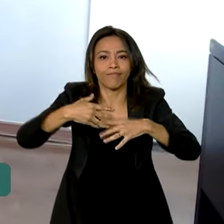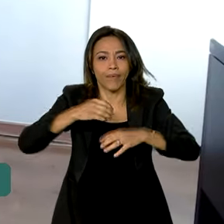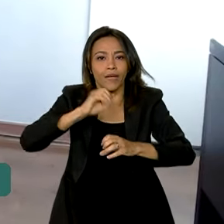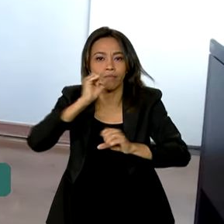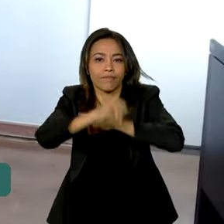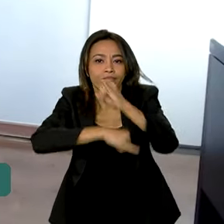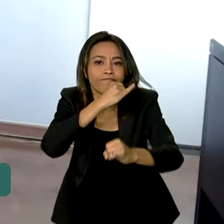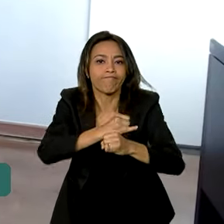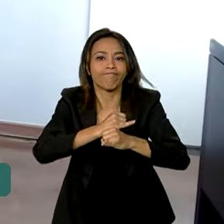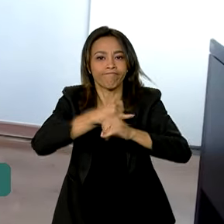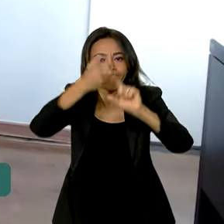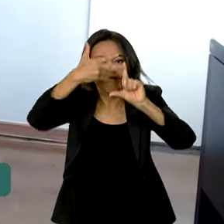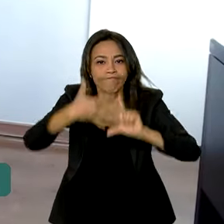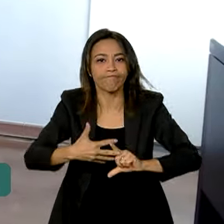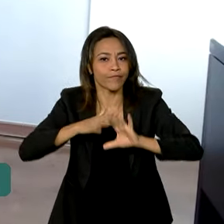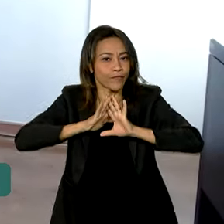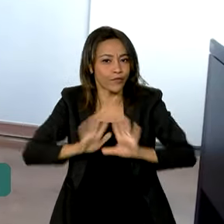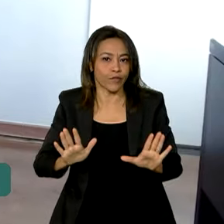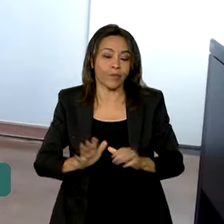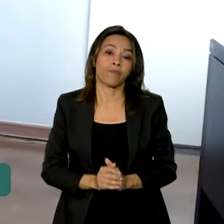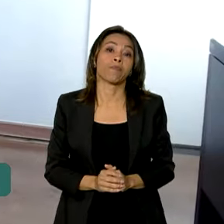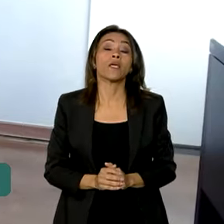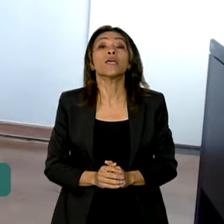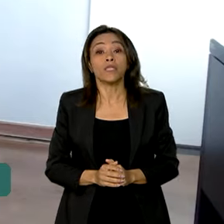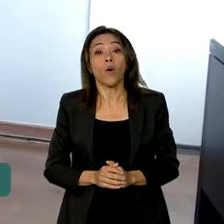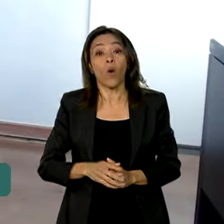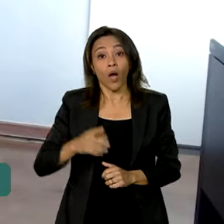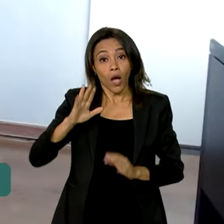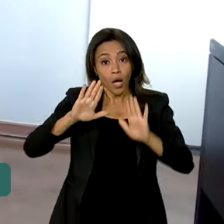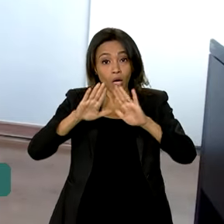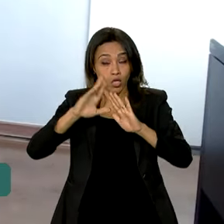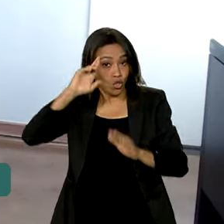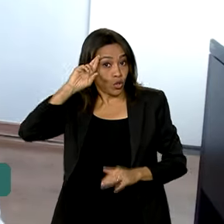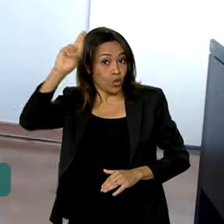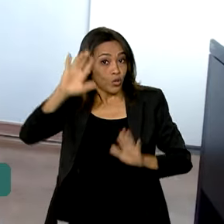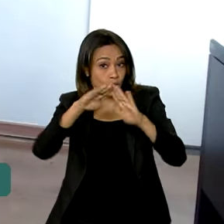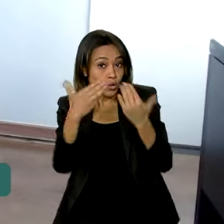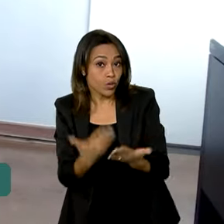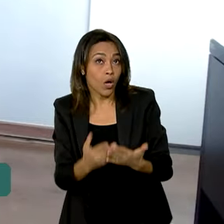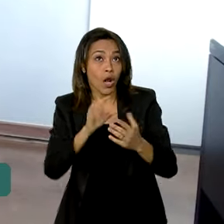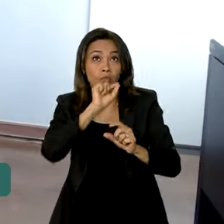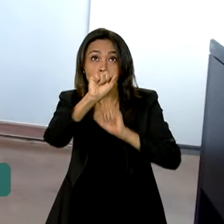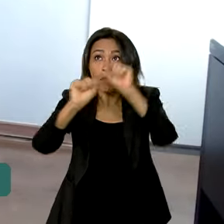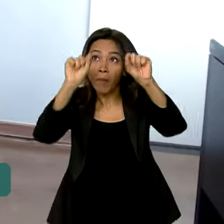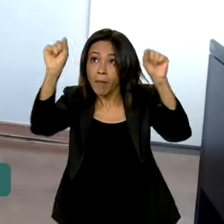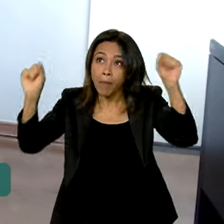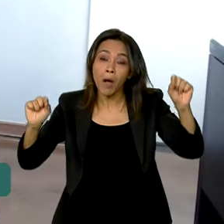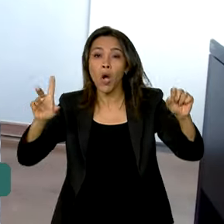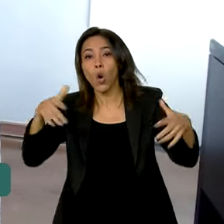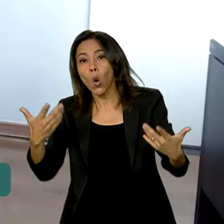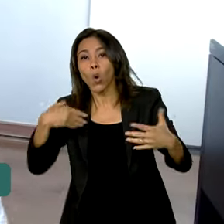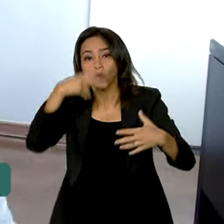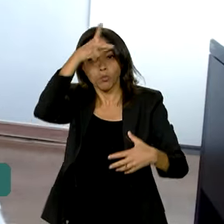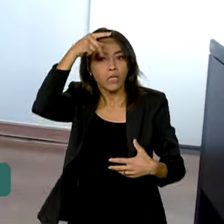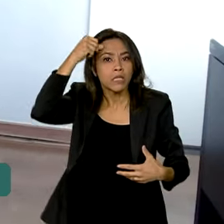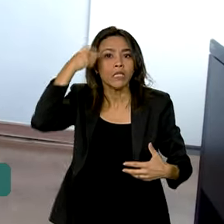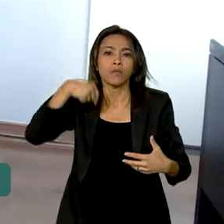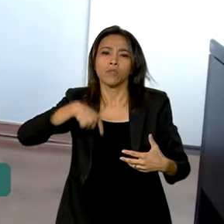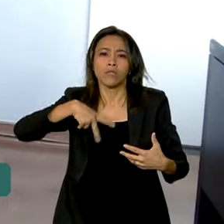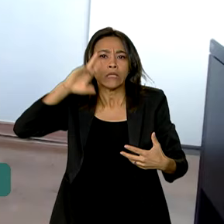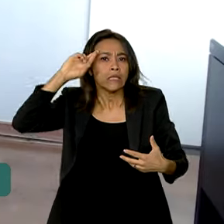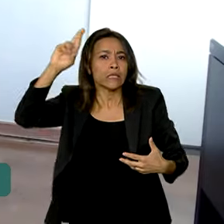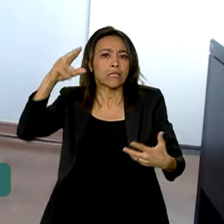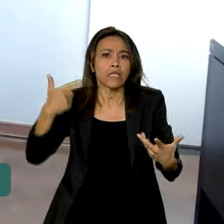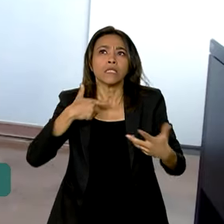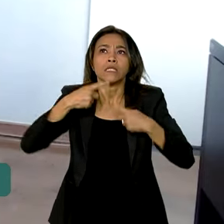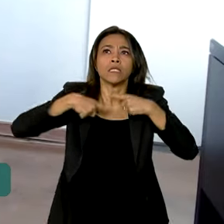obras, às vezes, têm os gestores têm dúvidas com relação a como entregar, qual o formato desse documento, enfim,